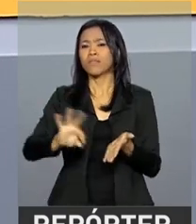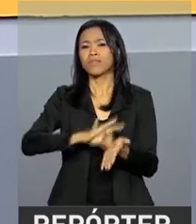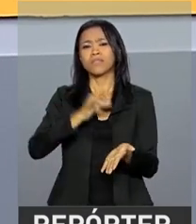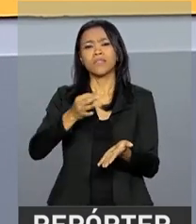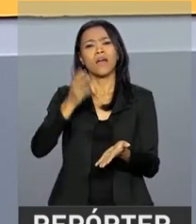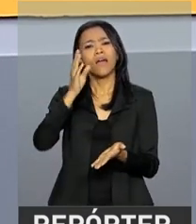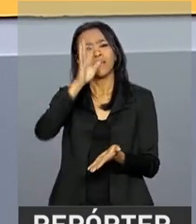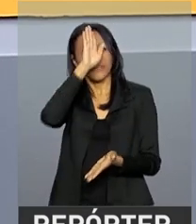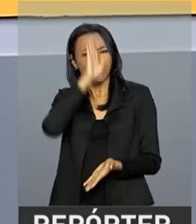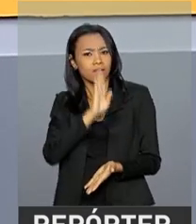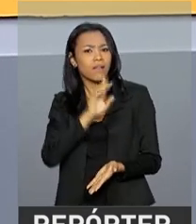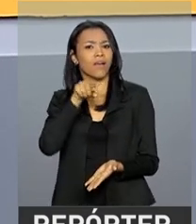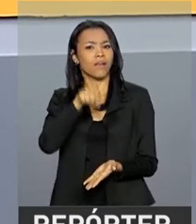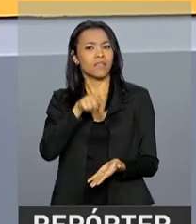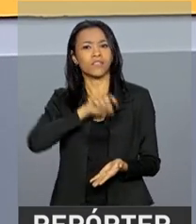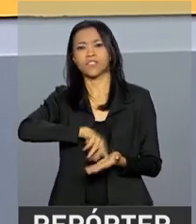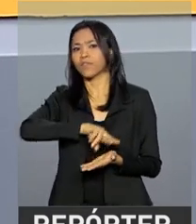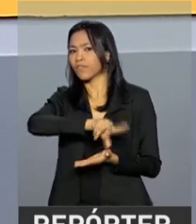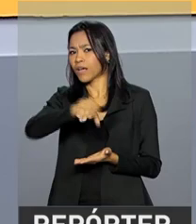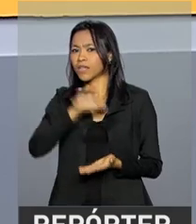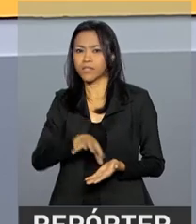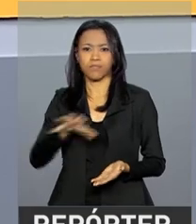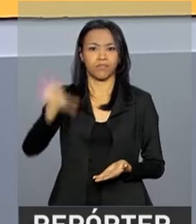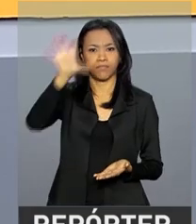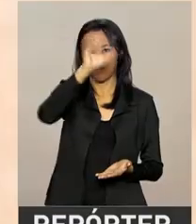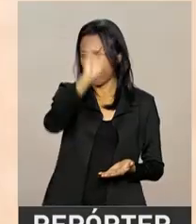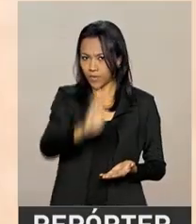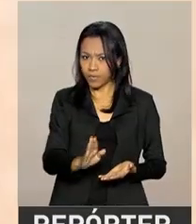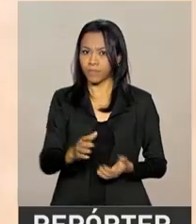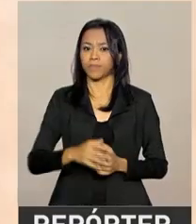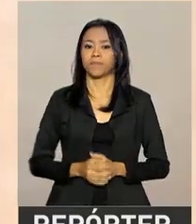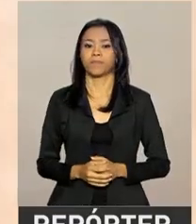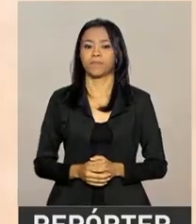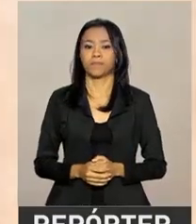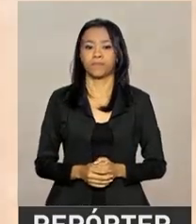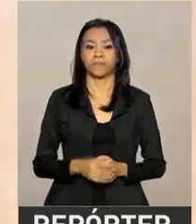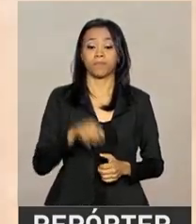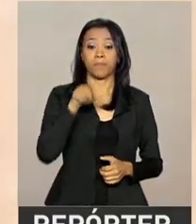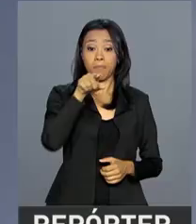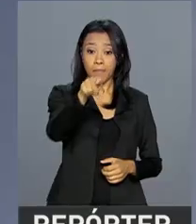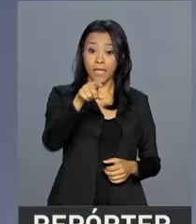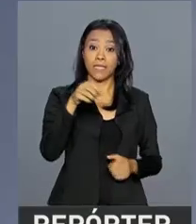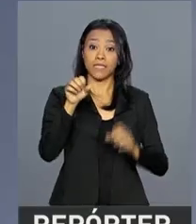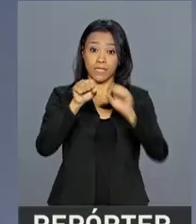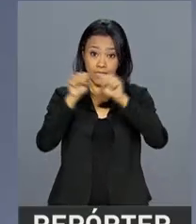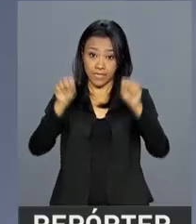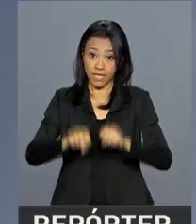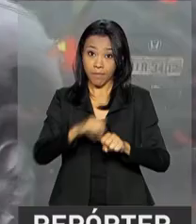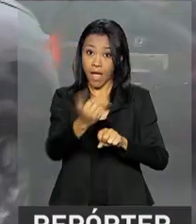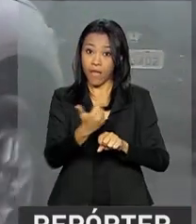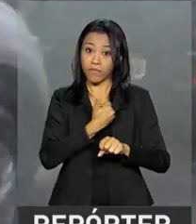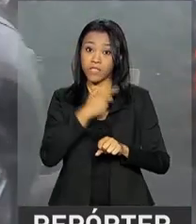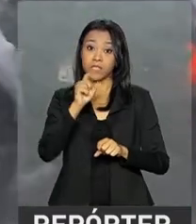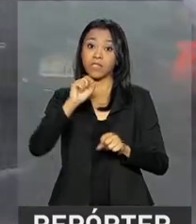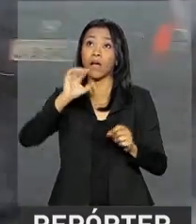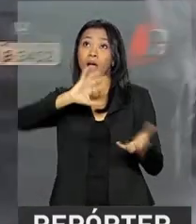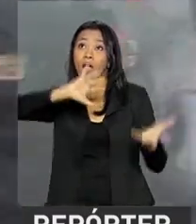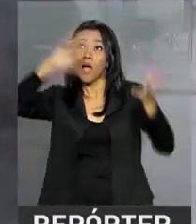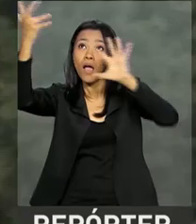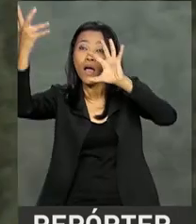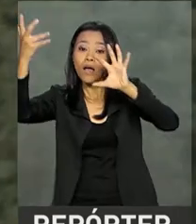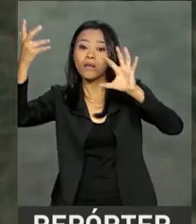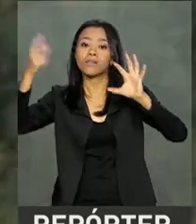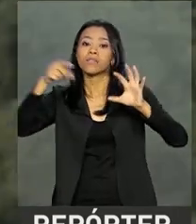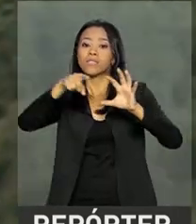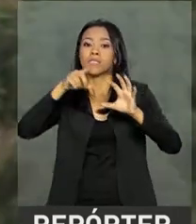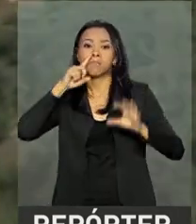moradores e visitantes das diversas regiões do país. O sistema avisa quando há mudanças no tempo e